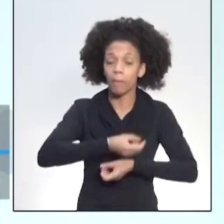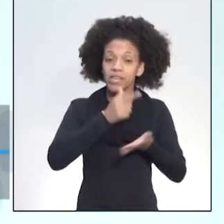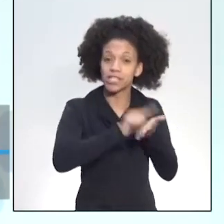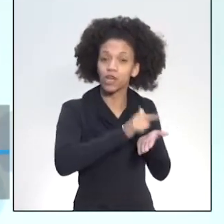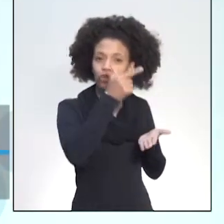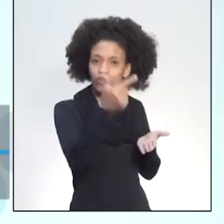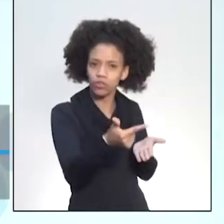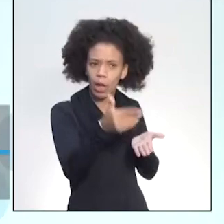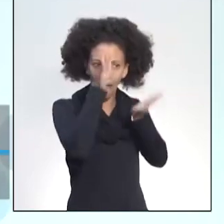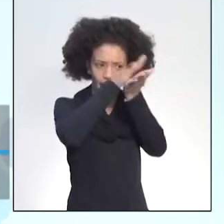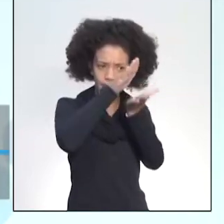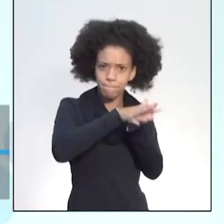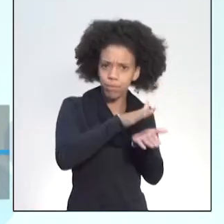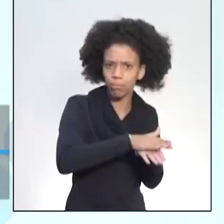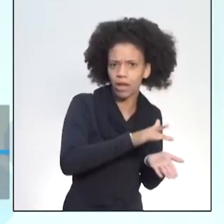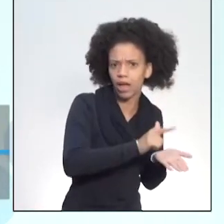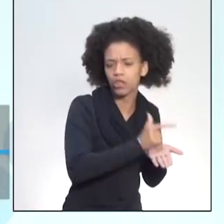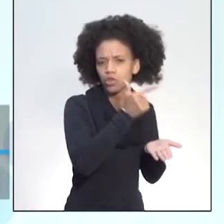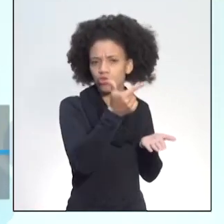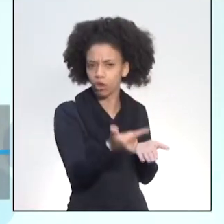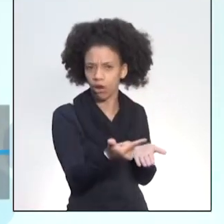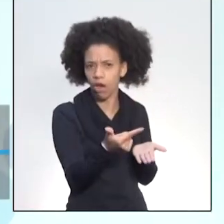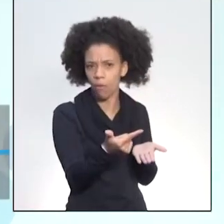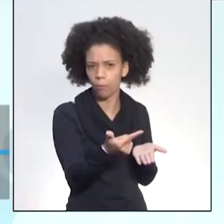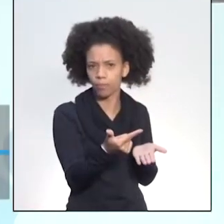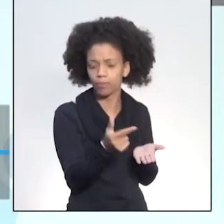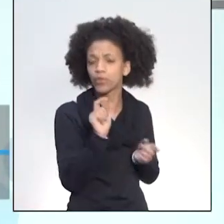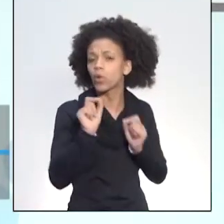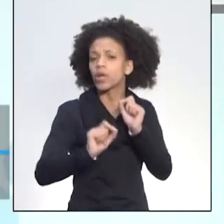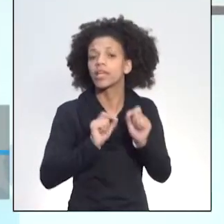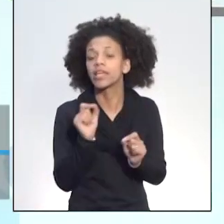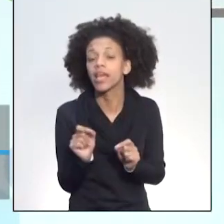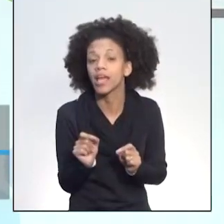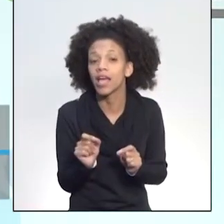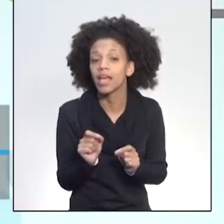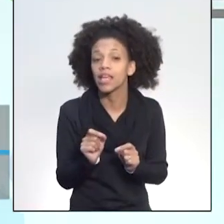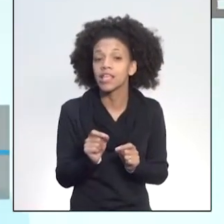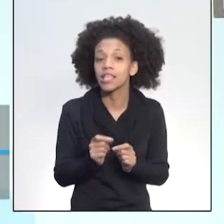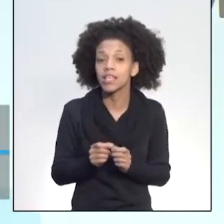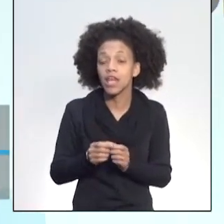foi publicado nos jornais de que o Império Alemão havia